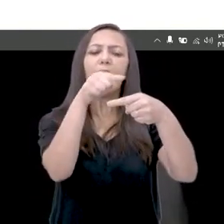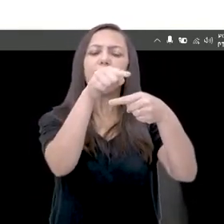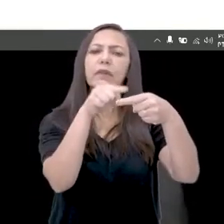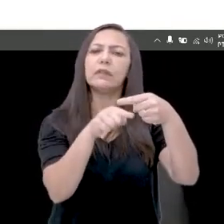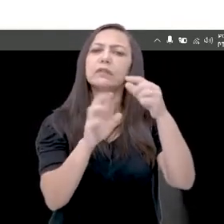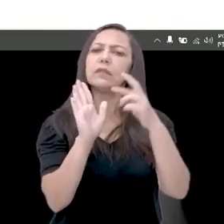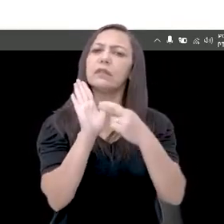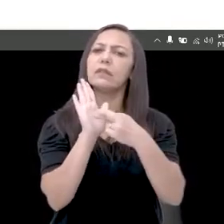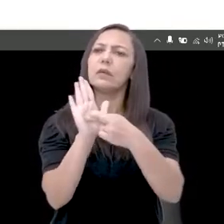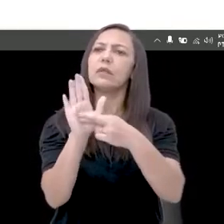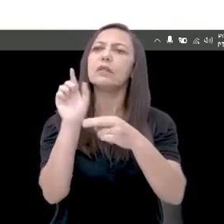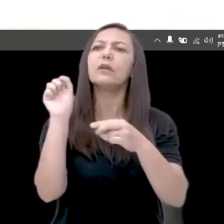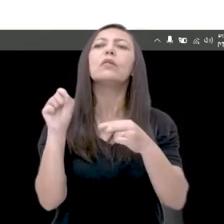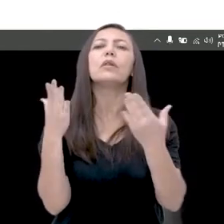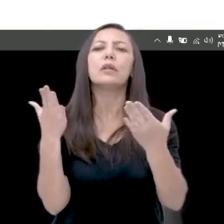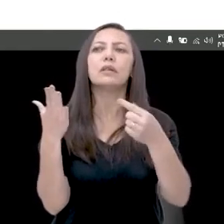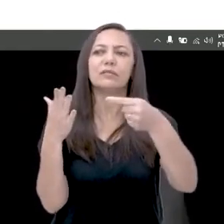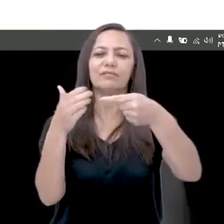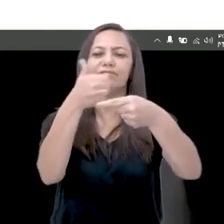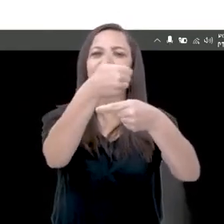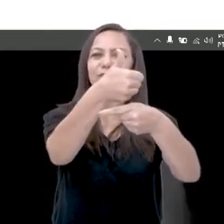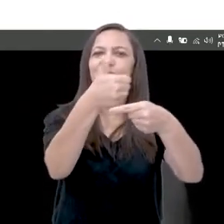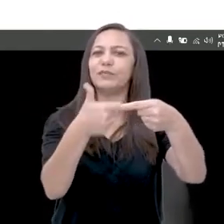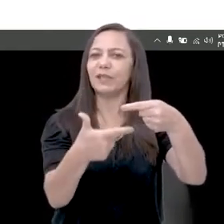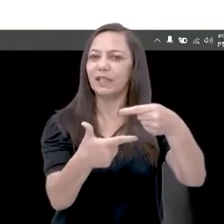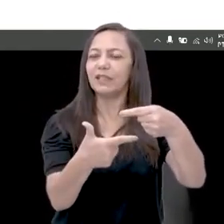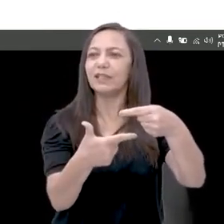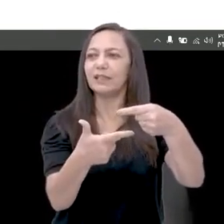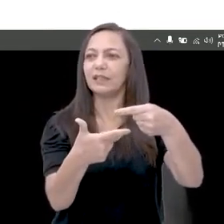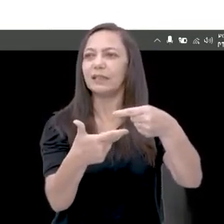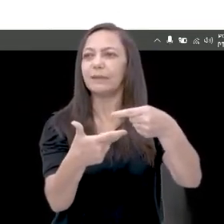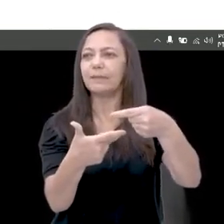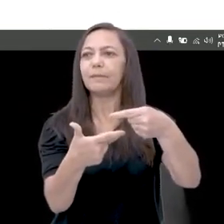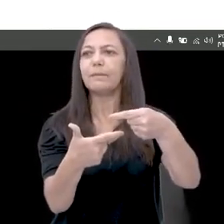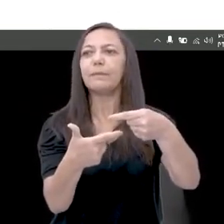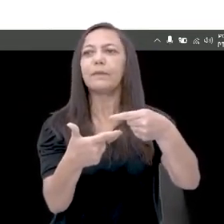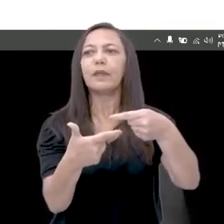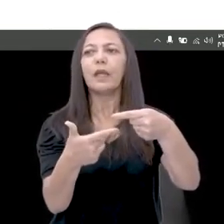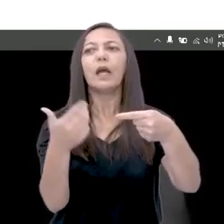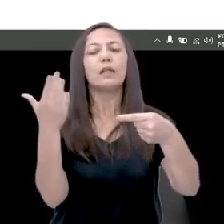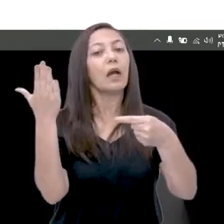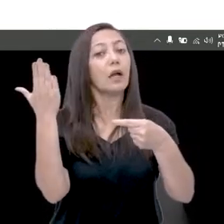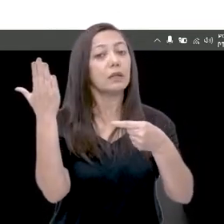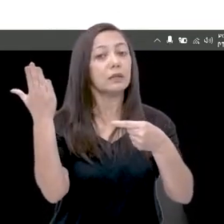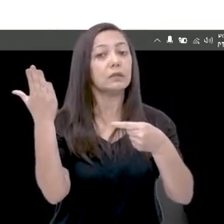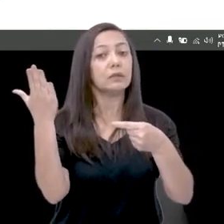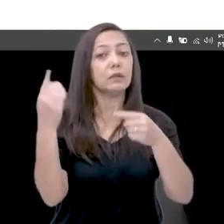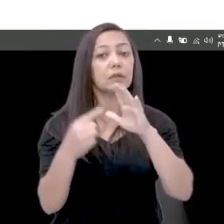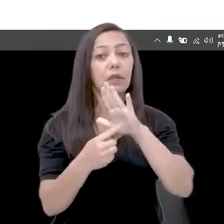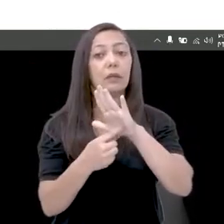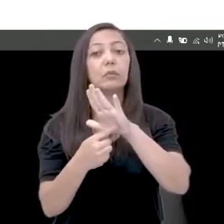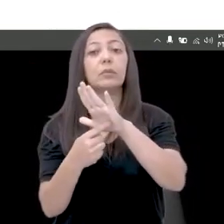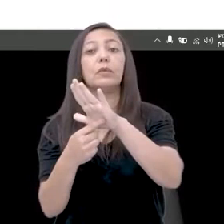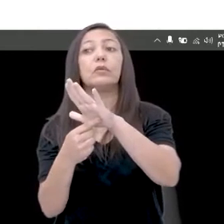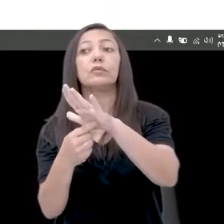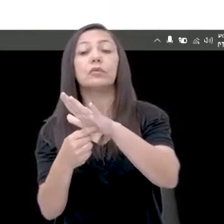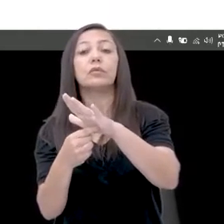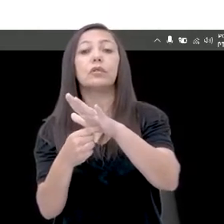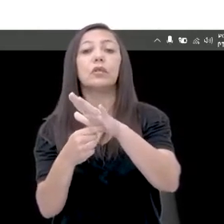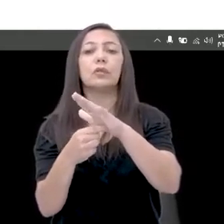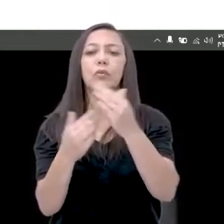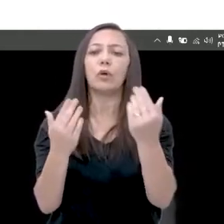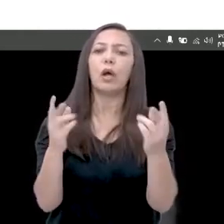que representa essa razão é 1/2. E aqui eu estou representando a razão entre